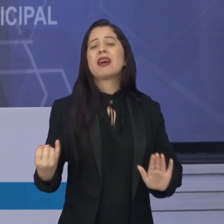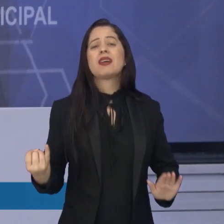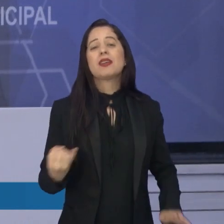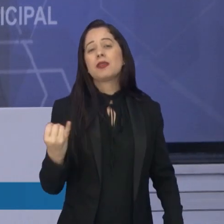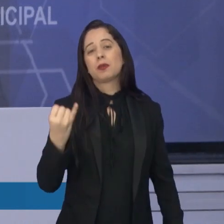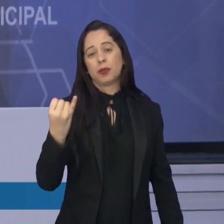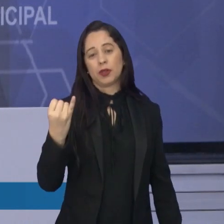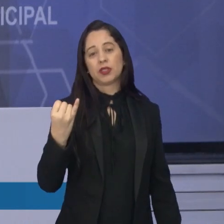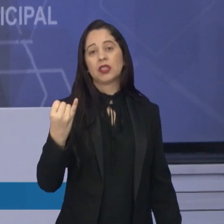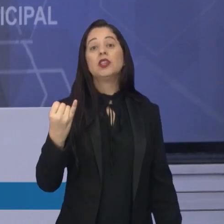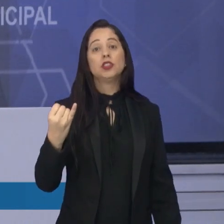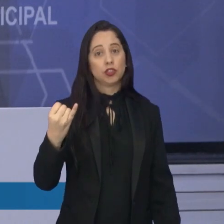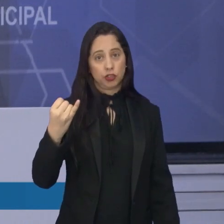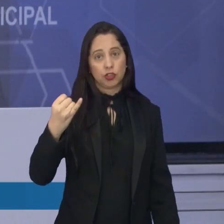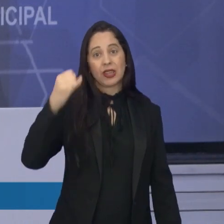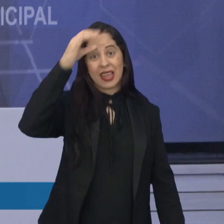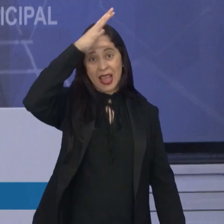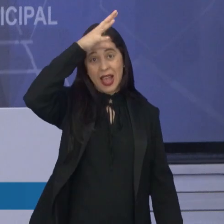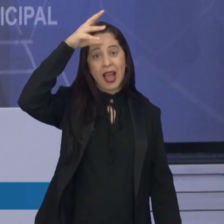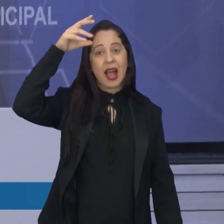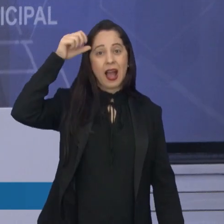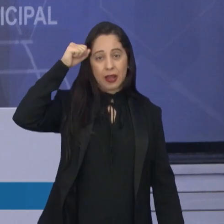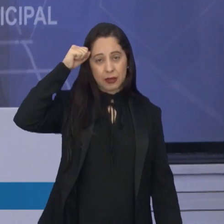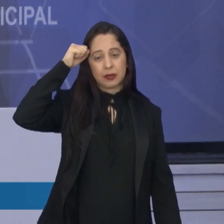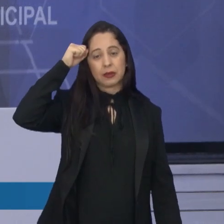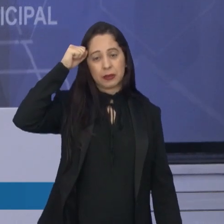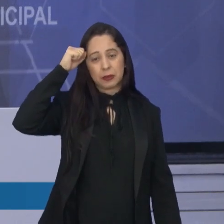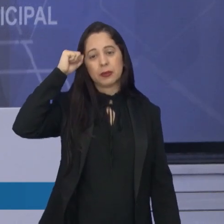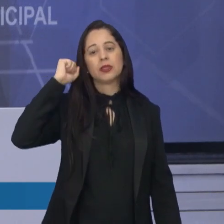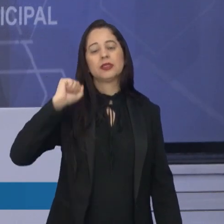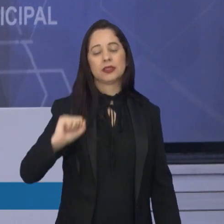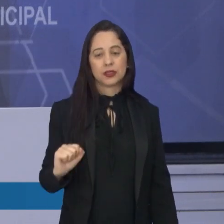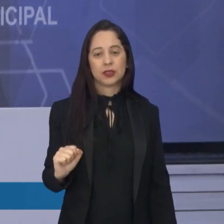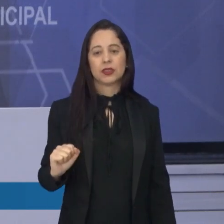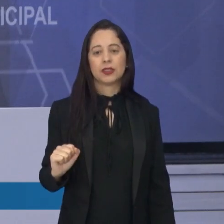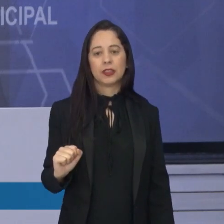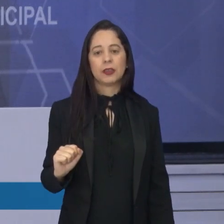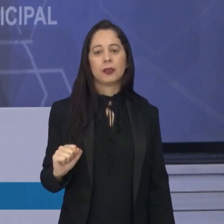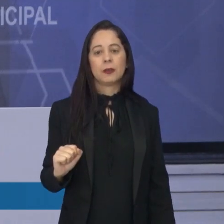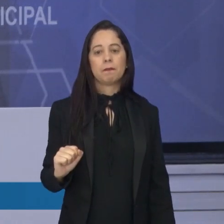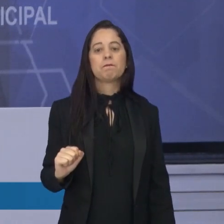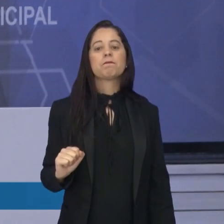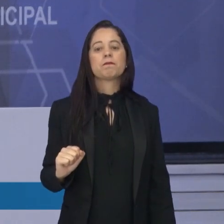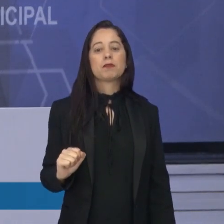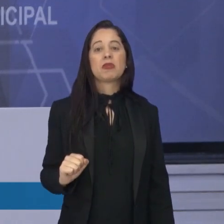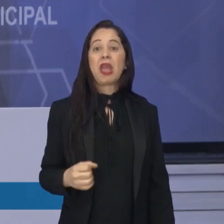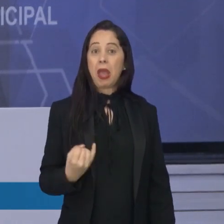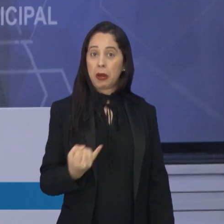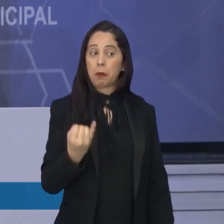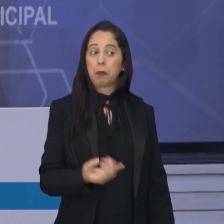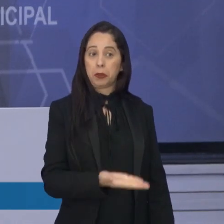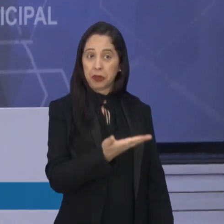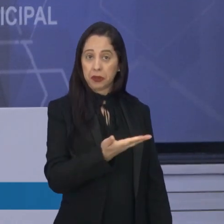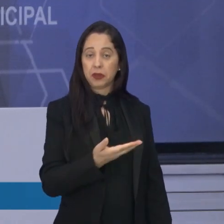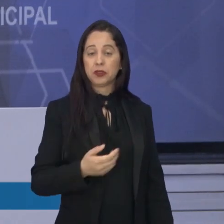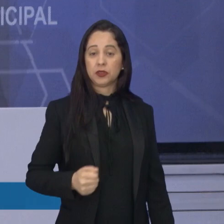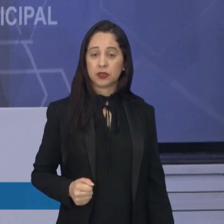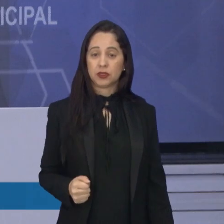importância da Amazônia através dos vários elementos que nós lá postamos. A Fernanda foi importante nesse